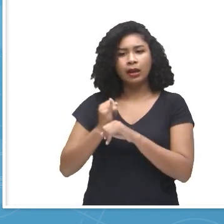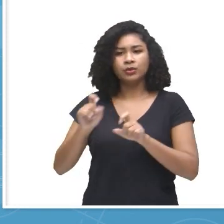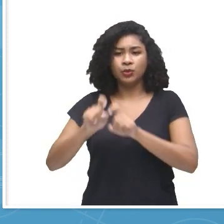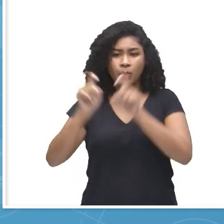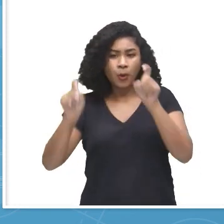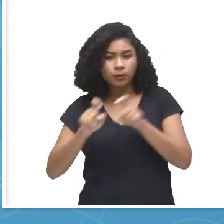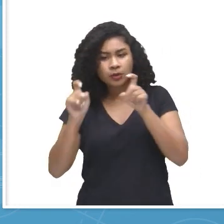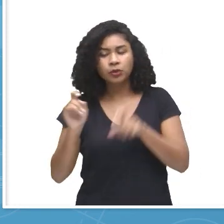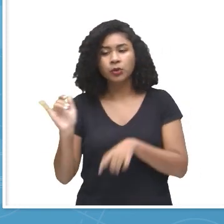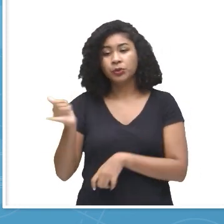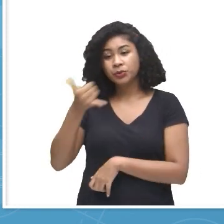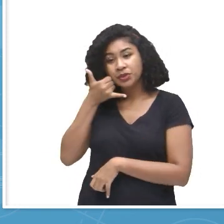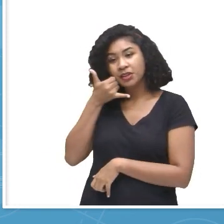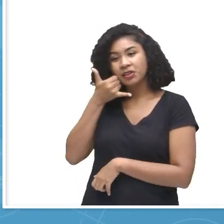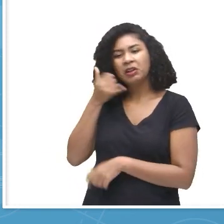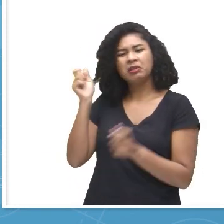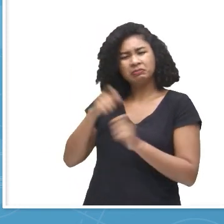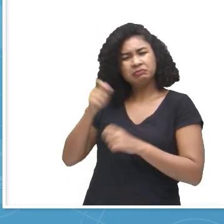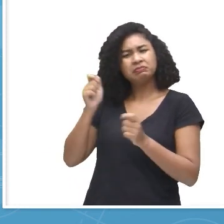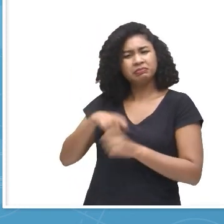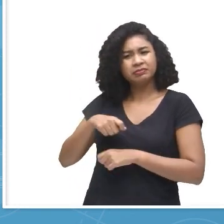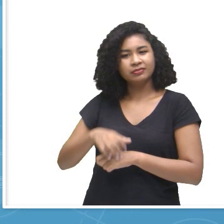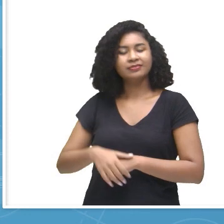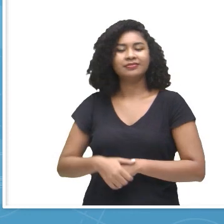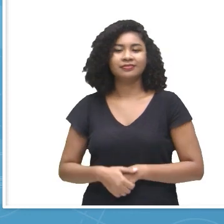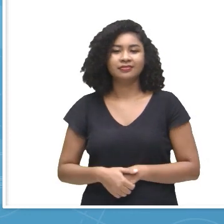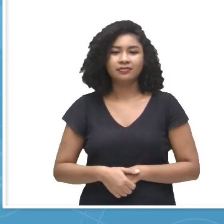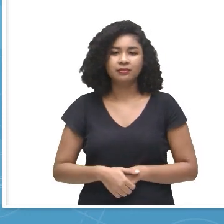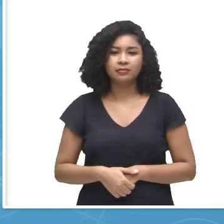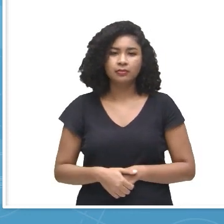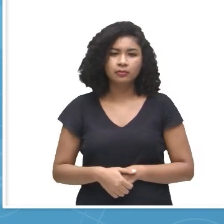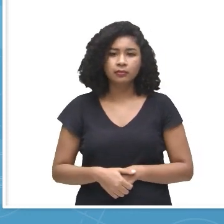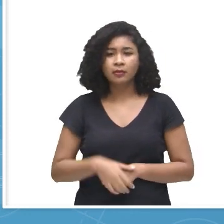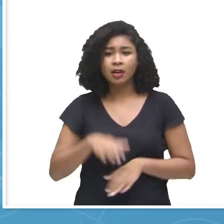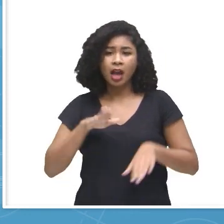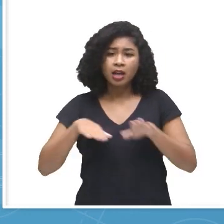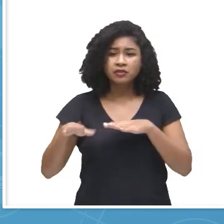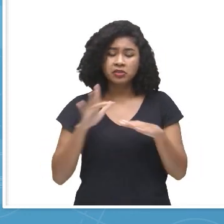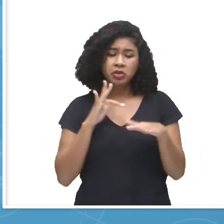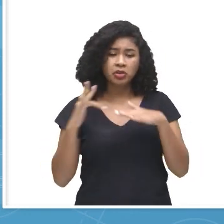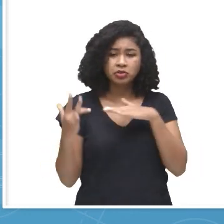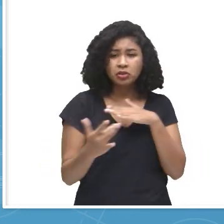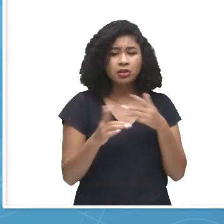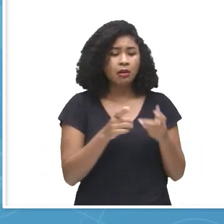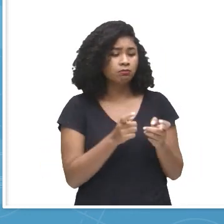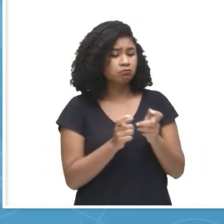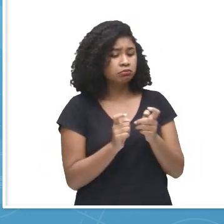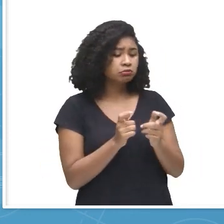e o celular. Foi o que a gente falou, né? A gente está olhando as nossas redes sociais e o tempo todo fica